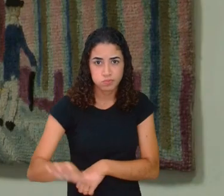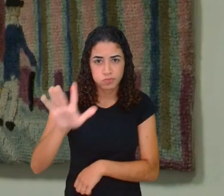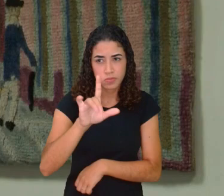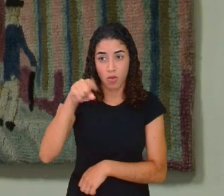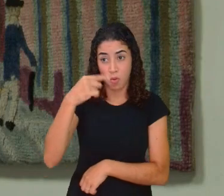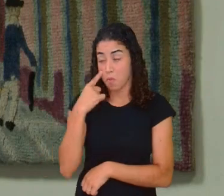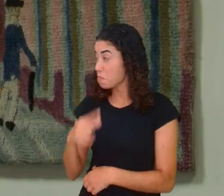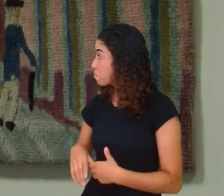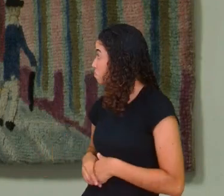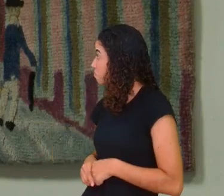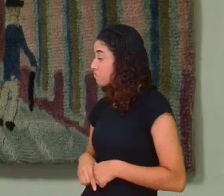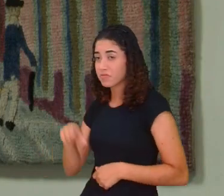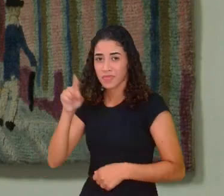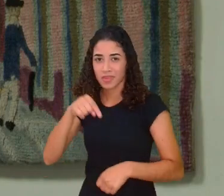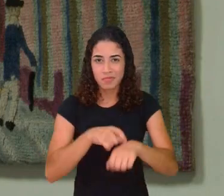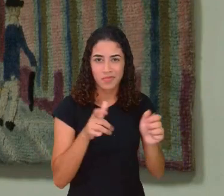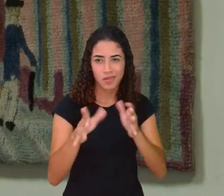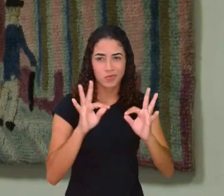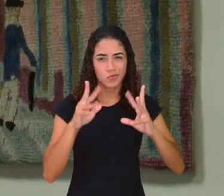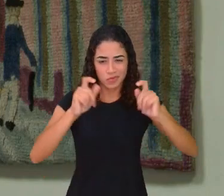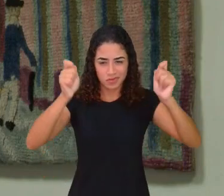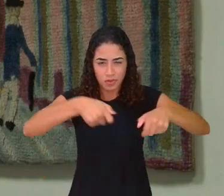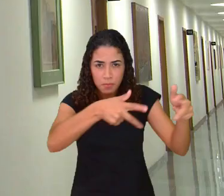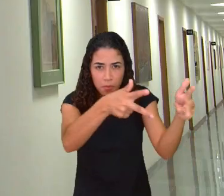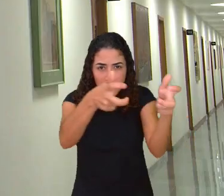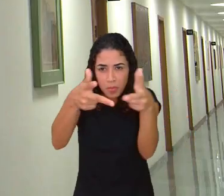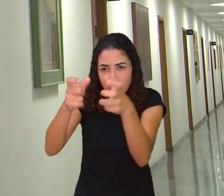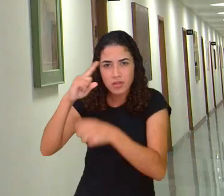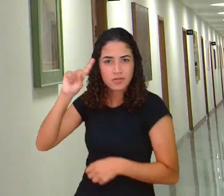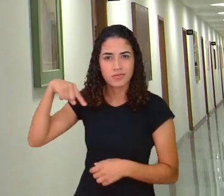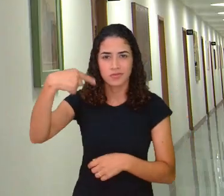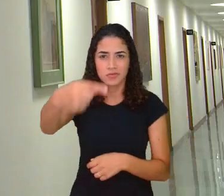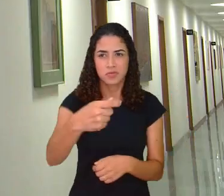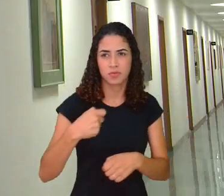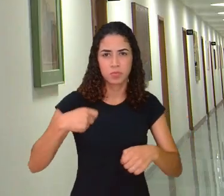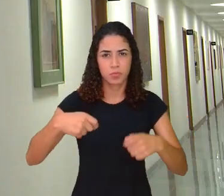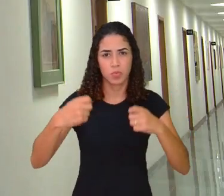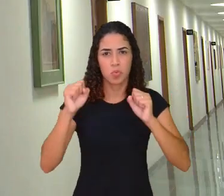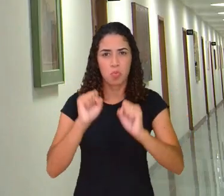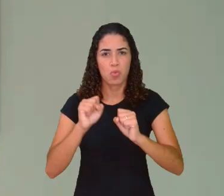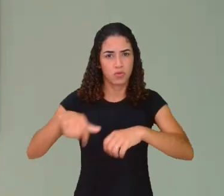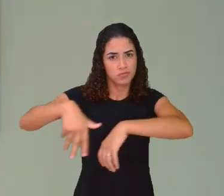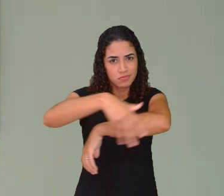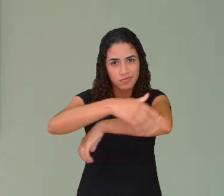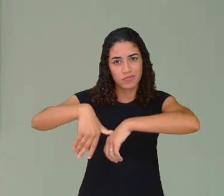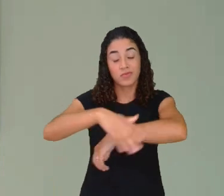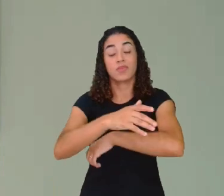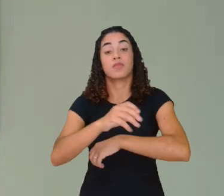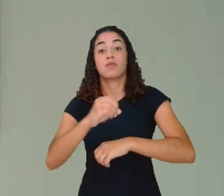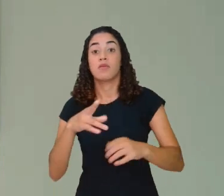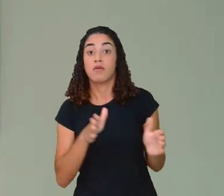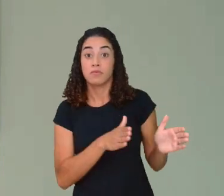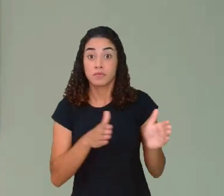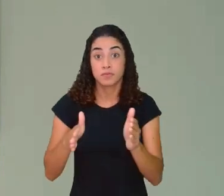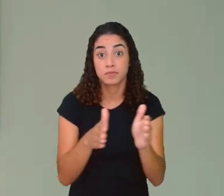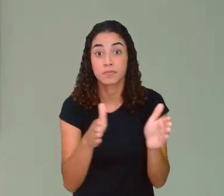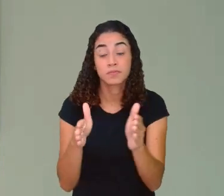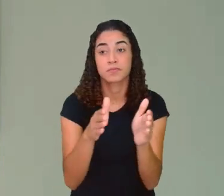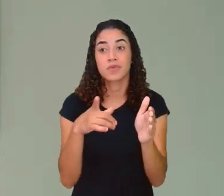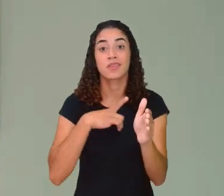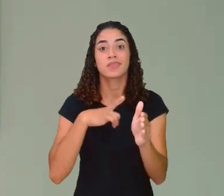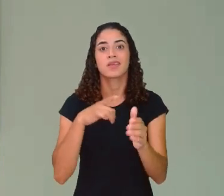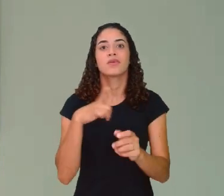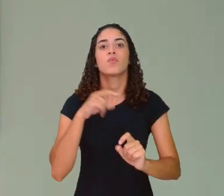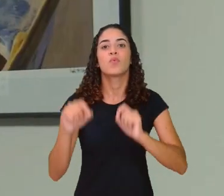Essa é a parte que todos podem perceber no dia a dia. Pelos corredores da Assembleia Legislativa, nos gabinetes, sempre tem